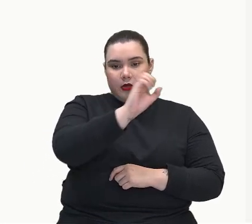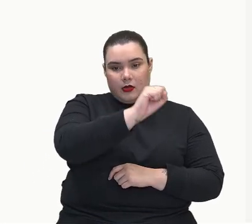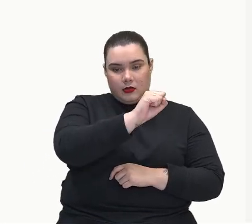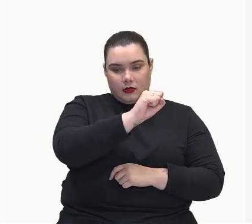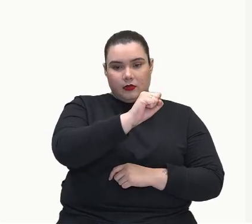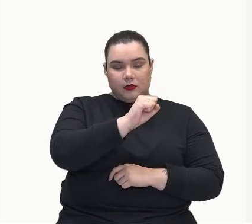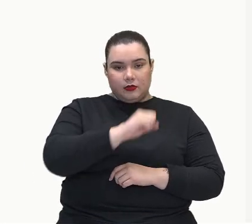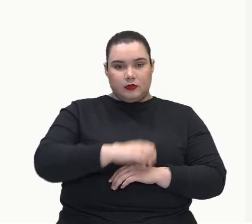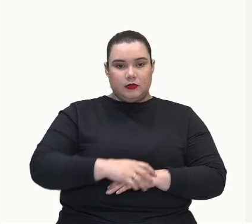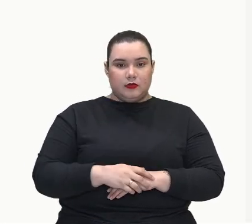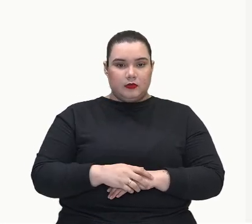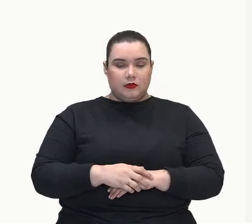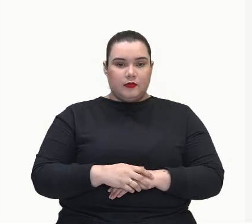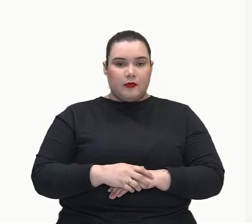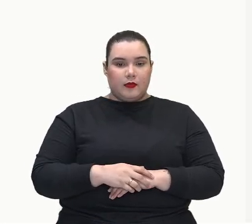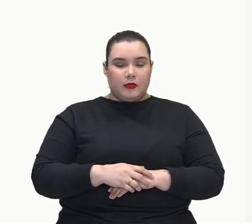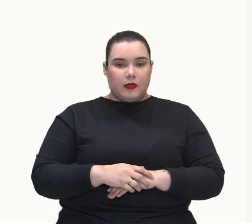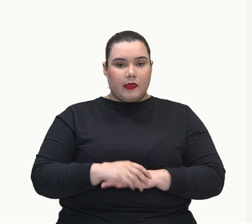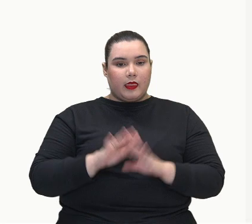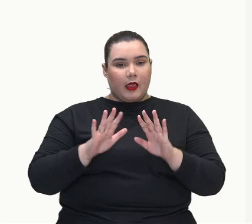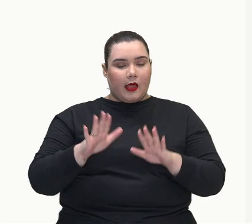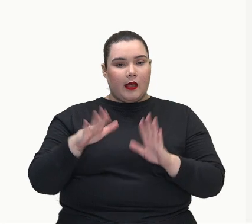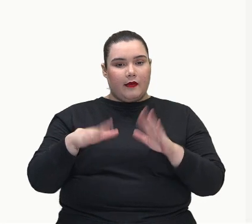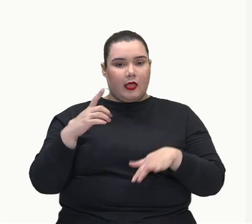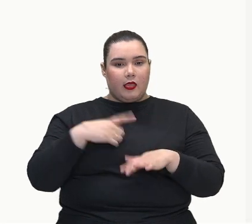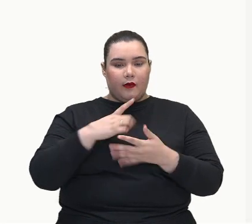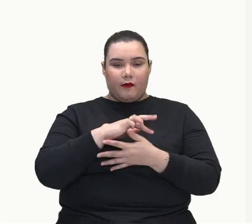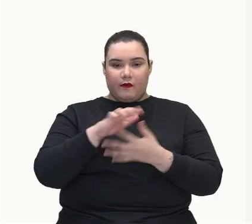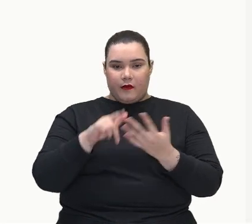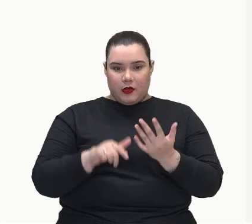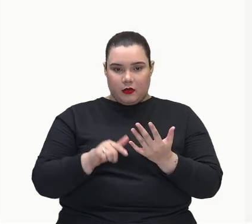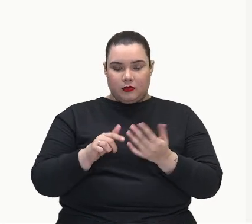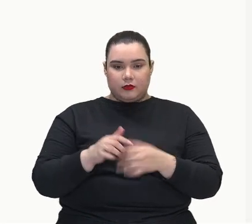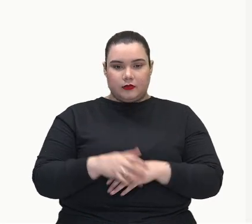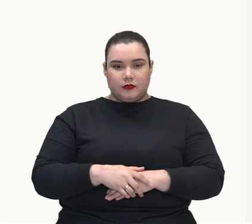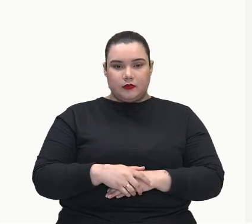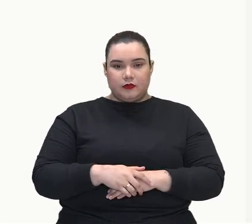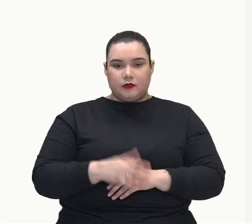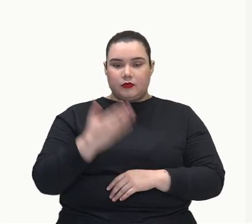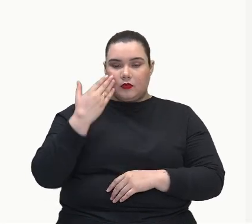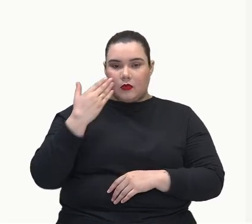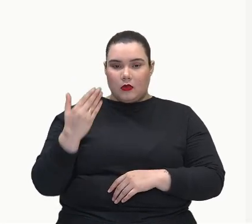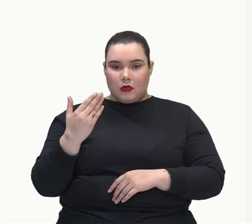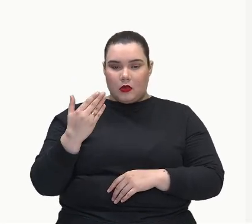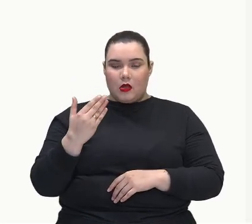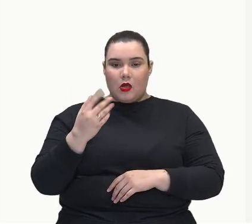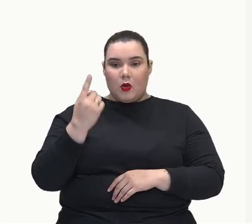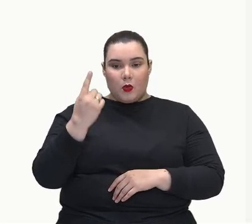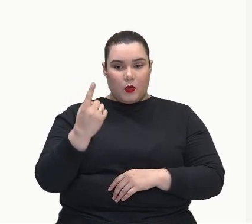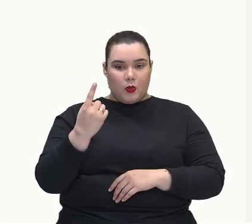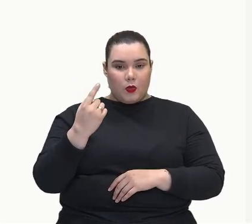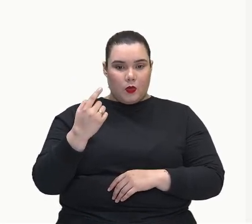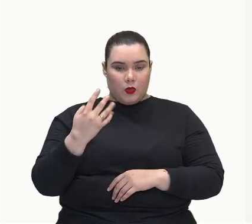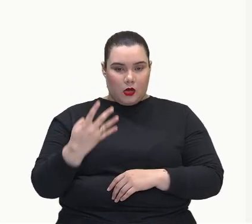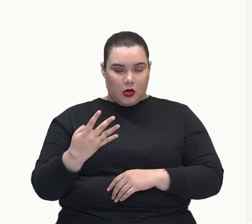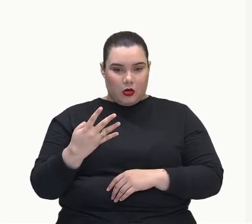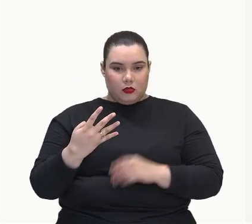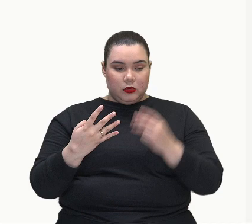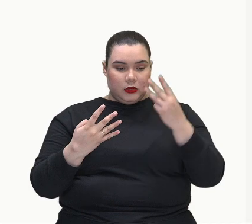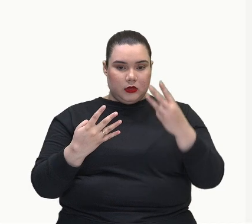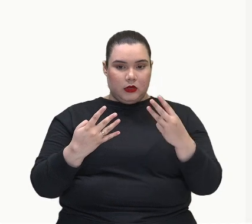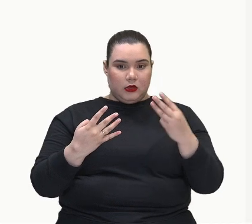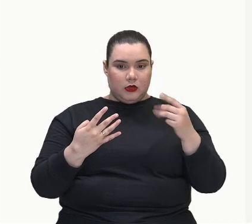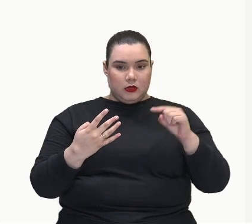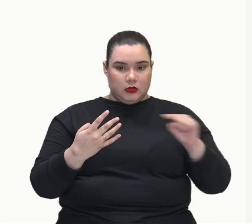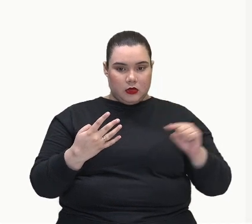E novamente nós temos aqui várias relações. Aqui, ó, com o 1 e o 4 e o 3 e o